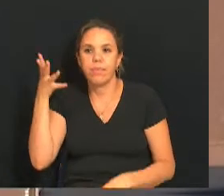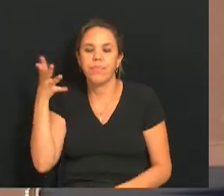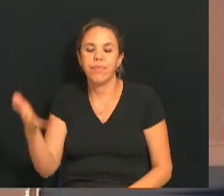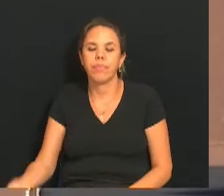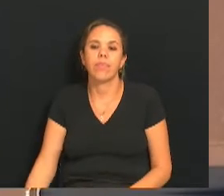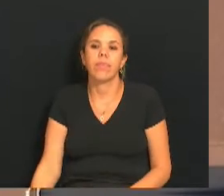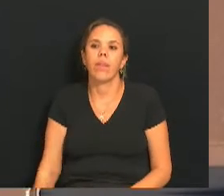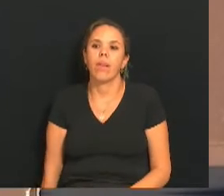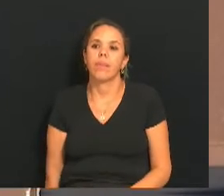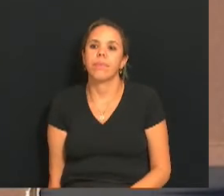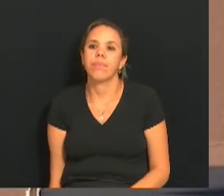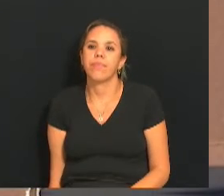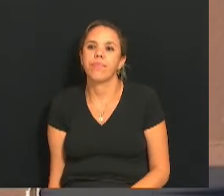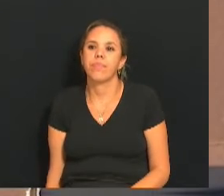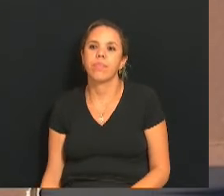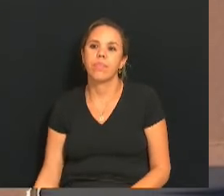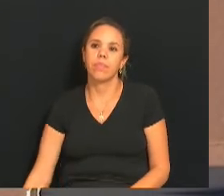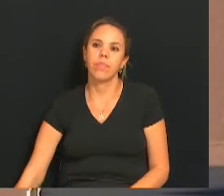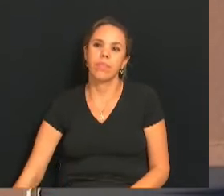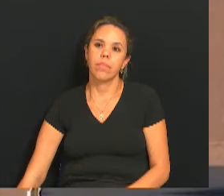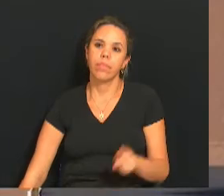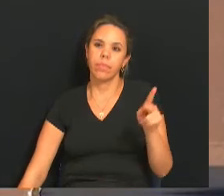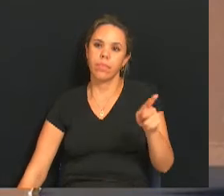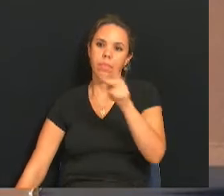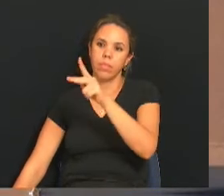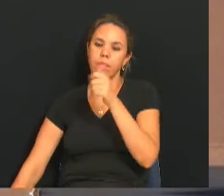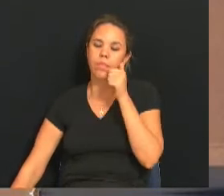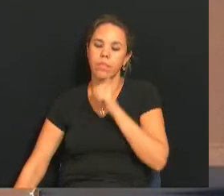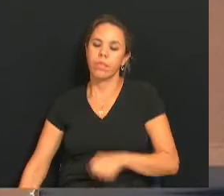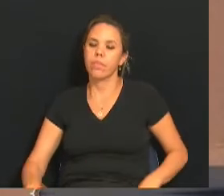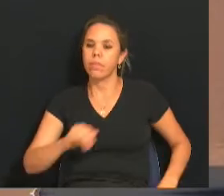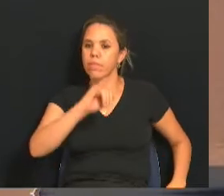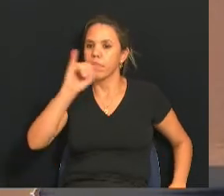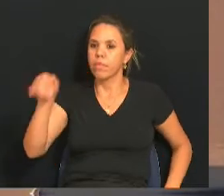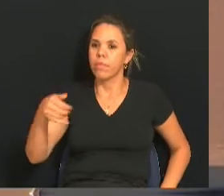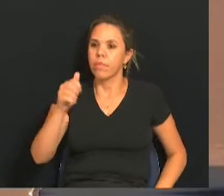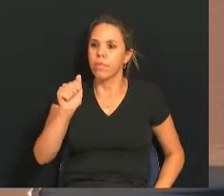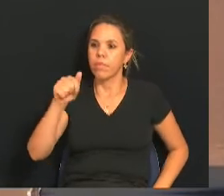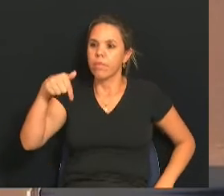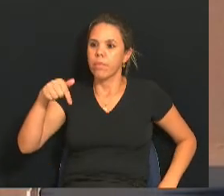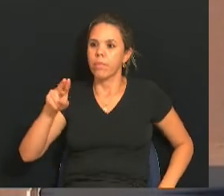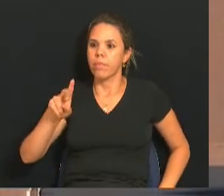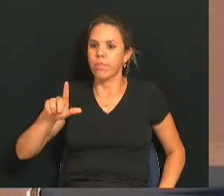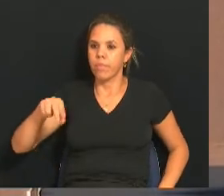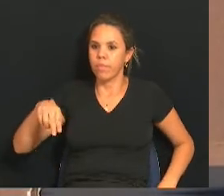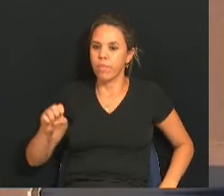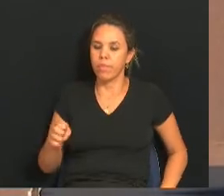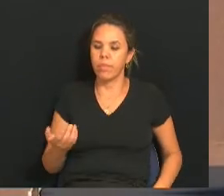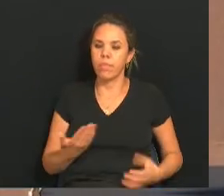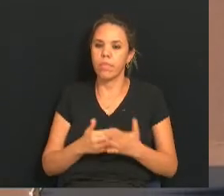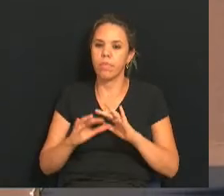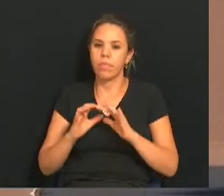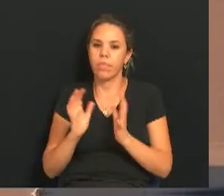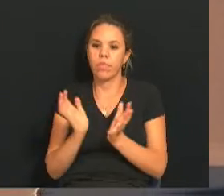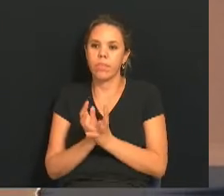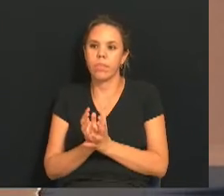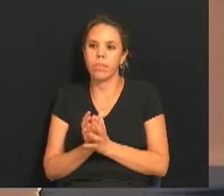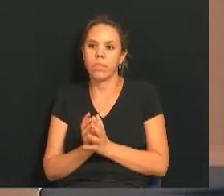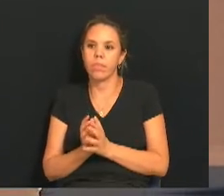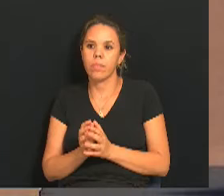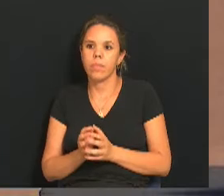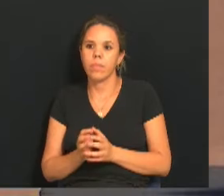palavra agora para a professora Jaqueline Bice, que representa o coletivo de escolas integrais da